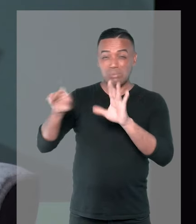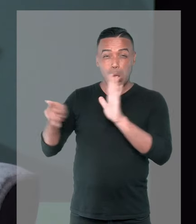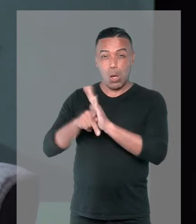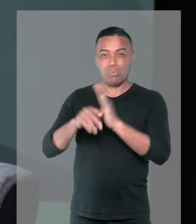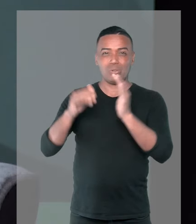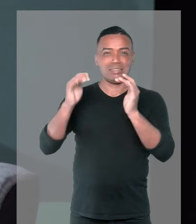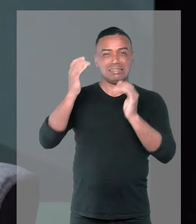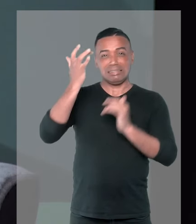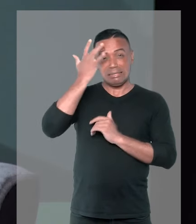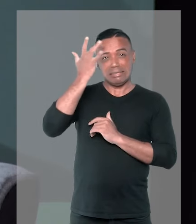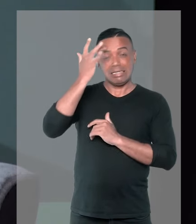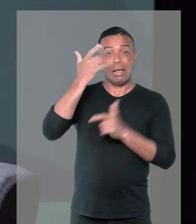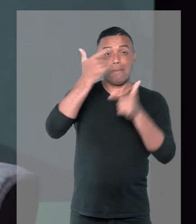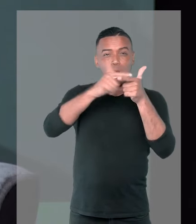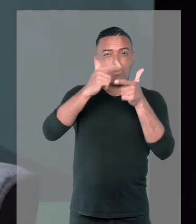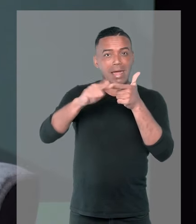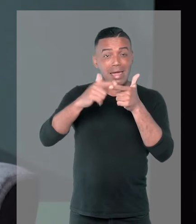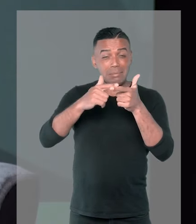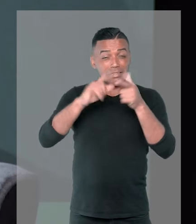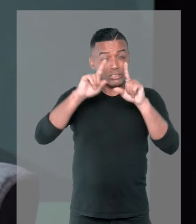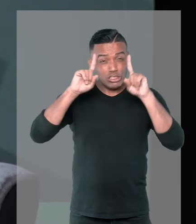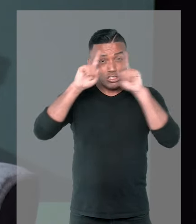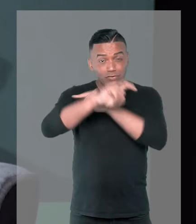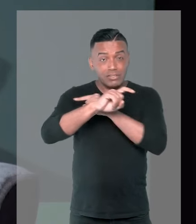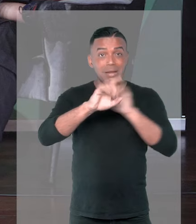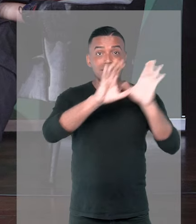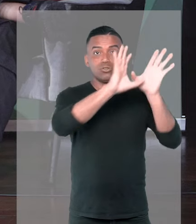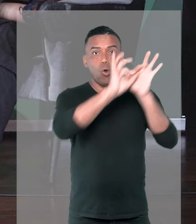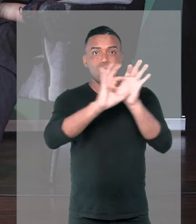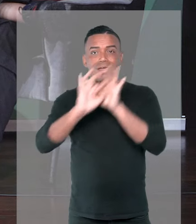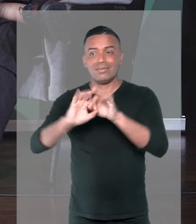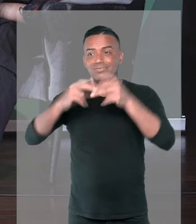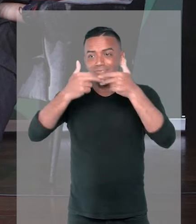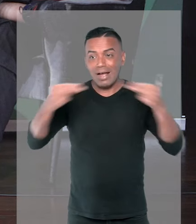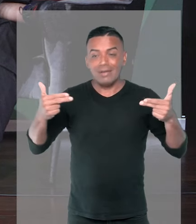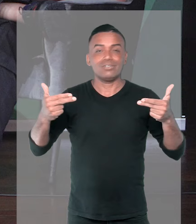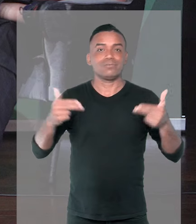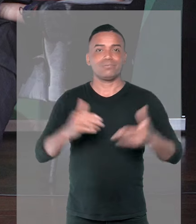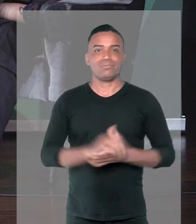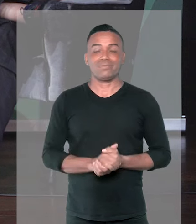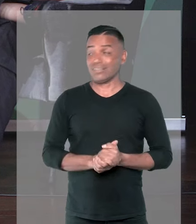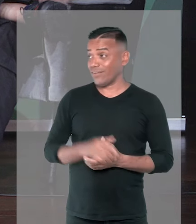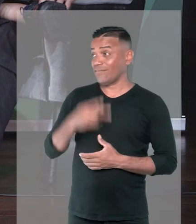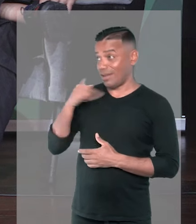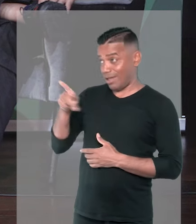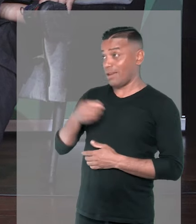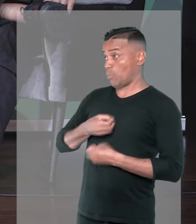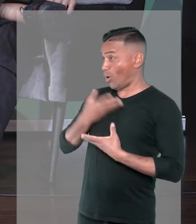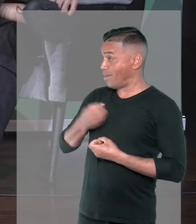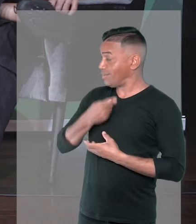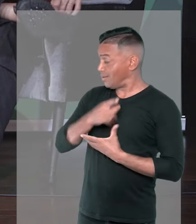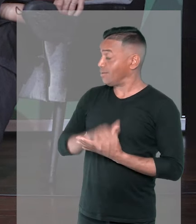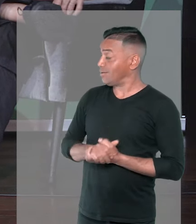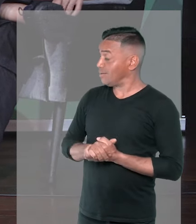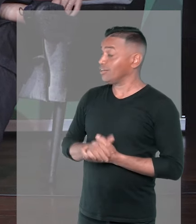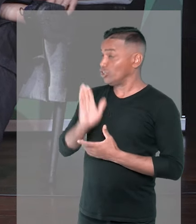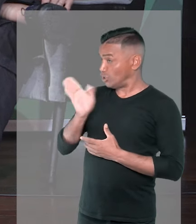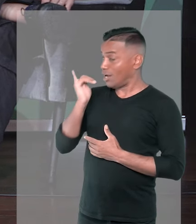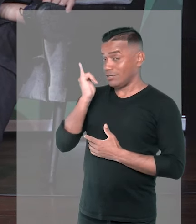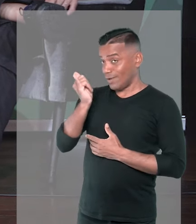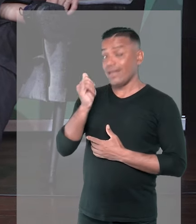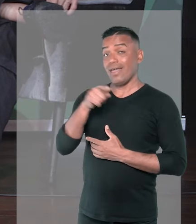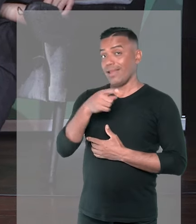atacar problemas complexos dentro de contextos diversos né então esse já falei para vocês que ele é poeta Hã Eu já falei para